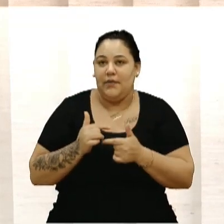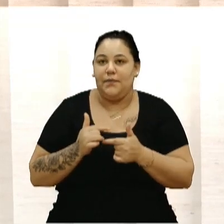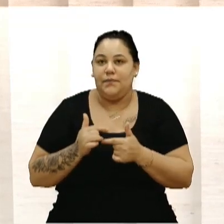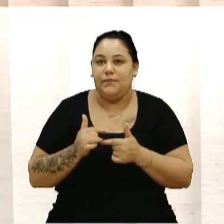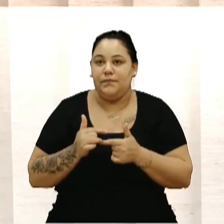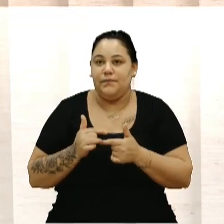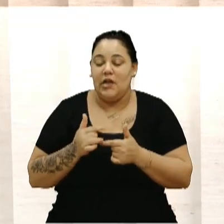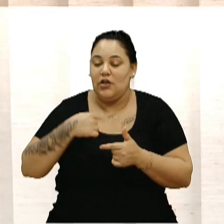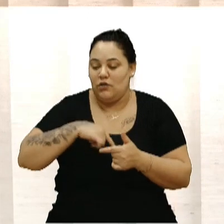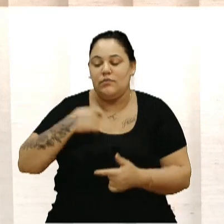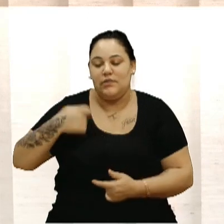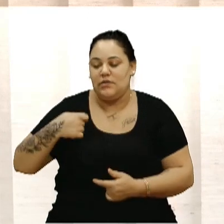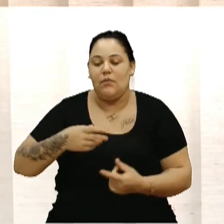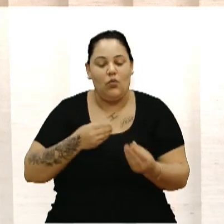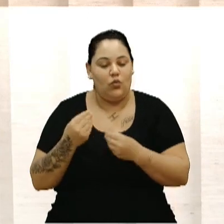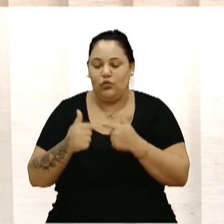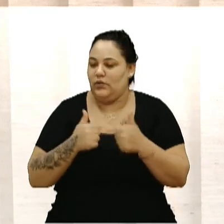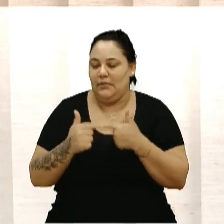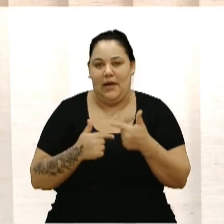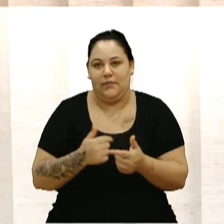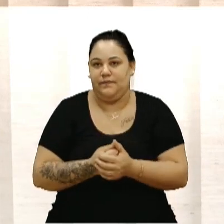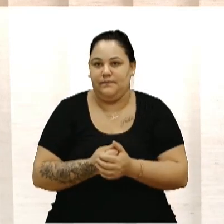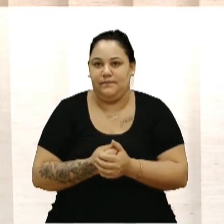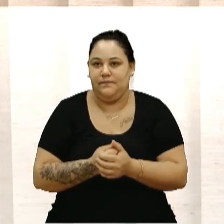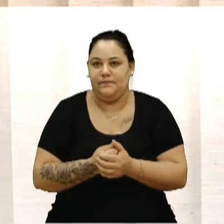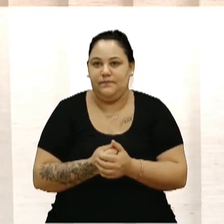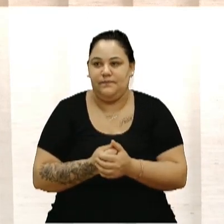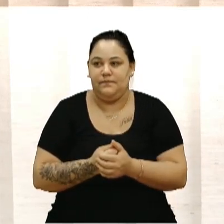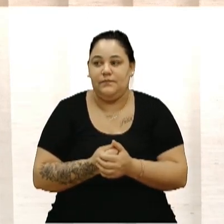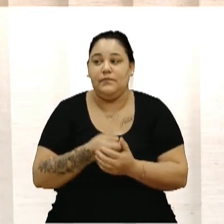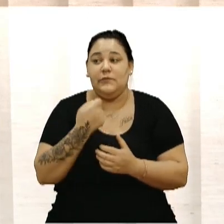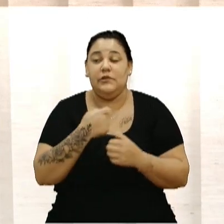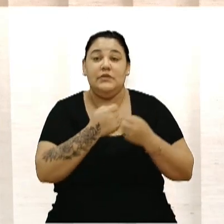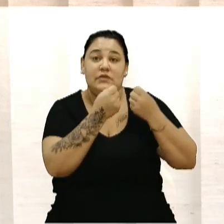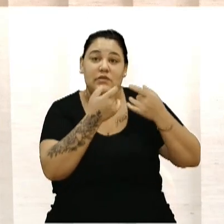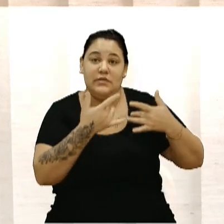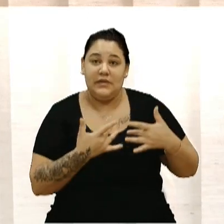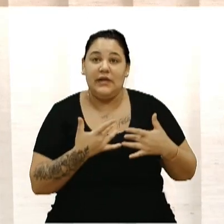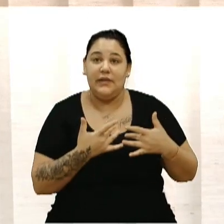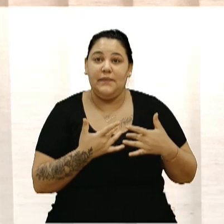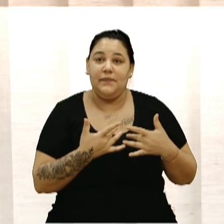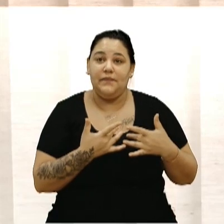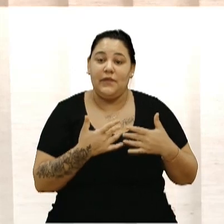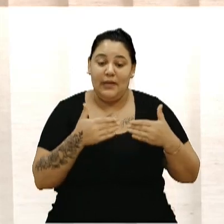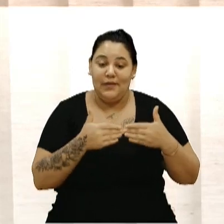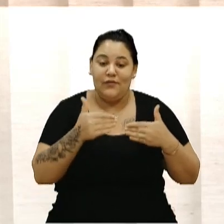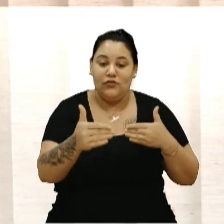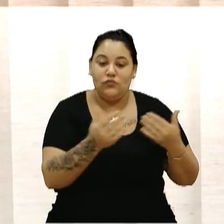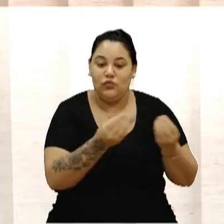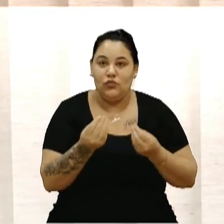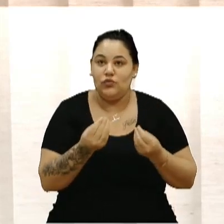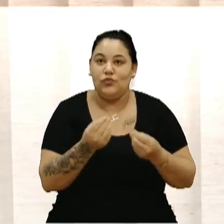de muito trabalho. Não preciso reforçar aqui que daqui para frente, por muito tempo, a gente vai precisar cada